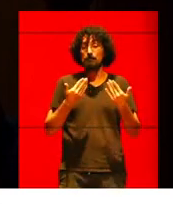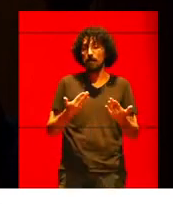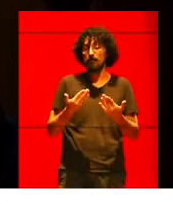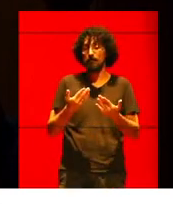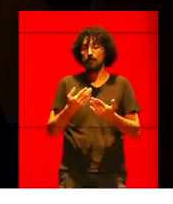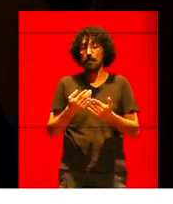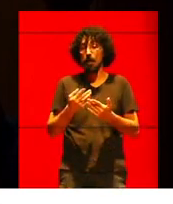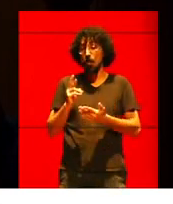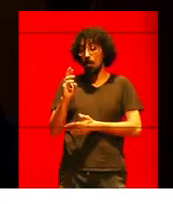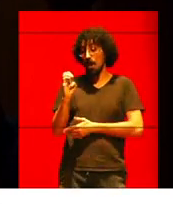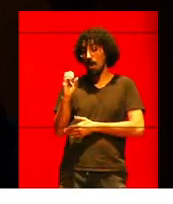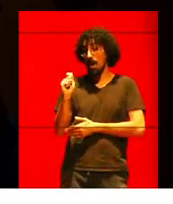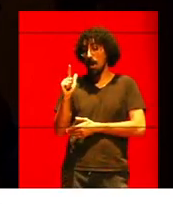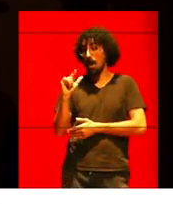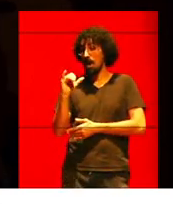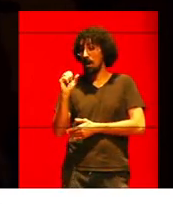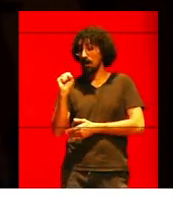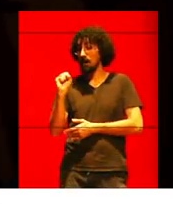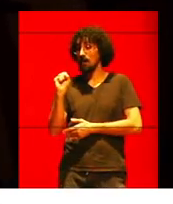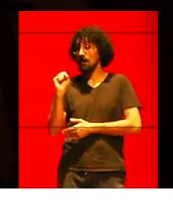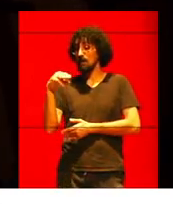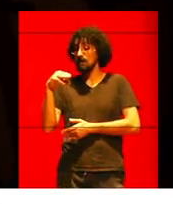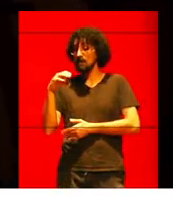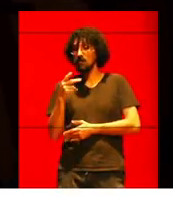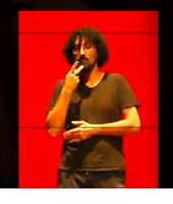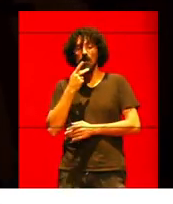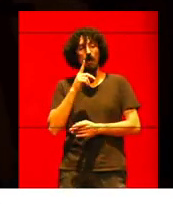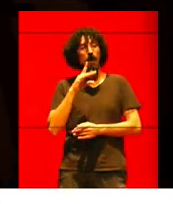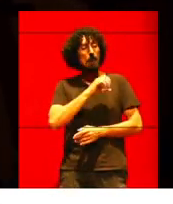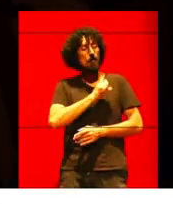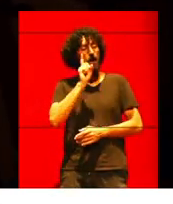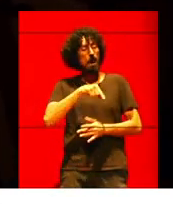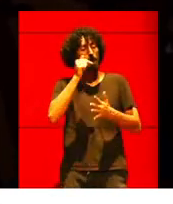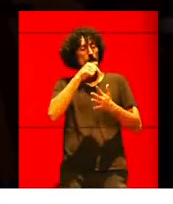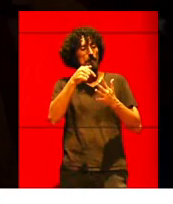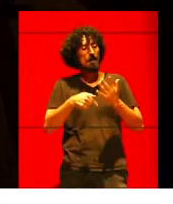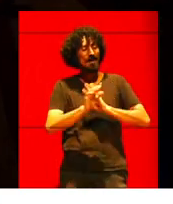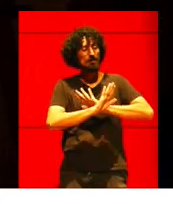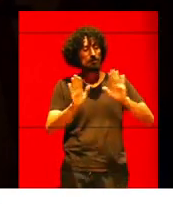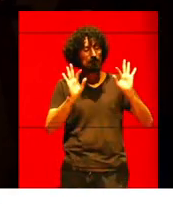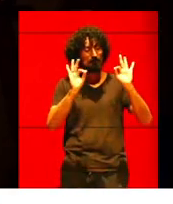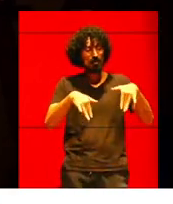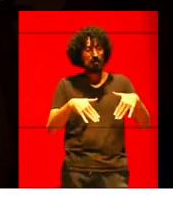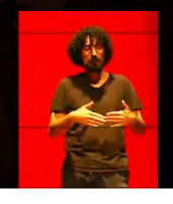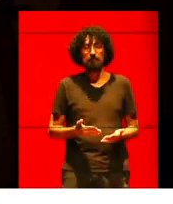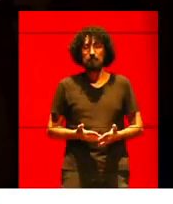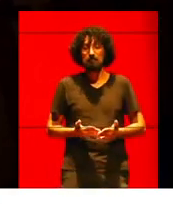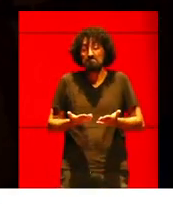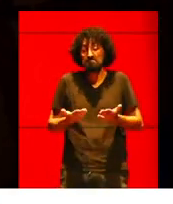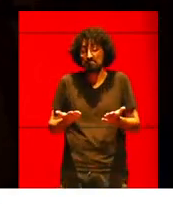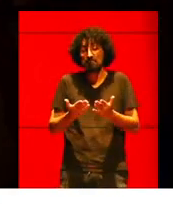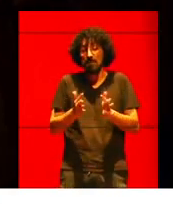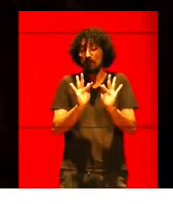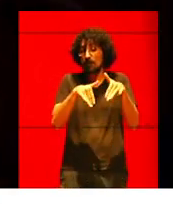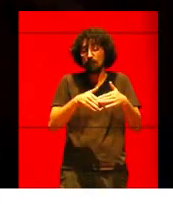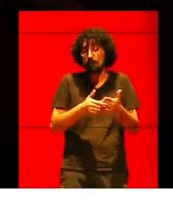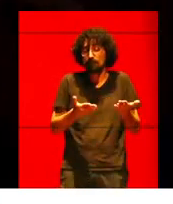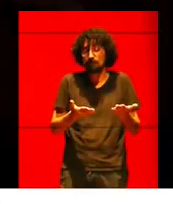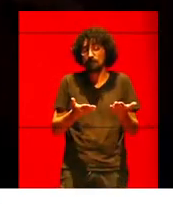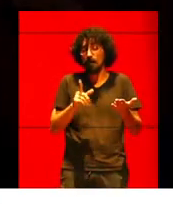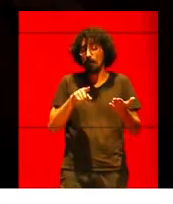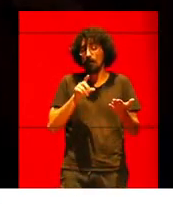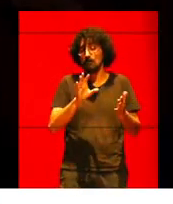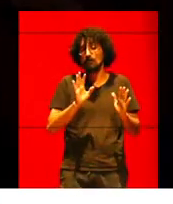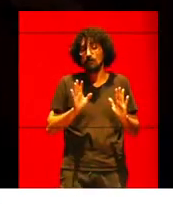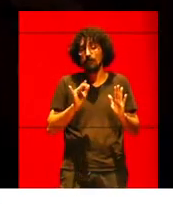O realista não. A mulher assim, a espiançada acabou e bora. Pronto. Realista. Escancaram os problemas. Ali eu